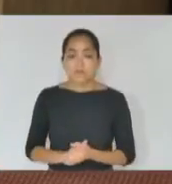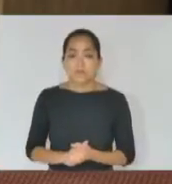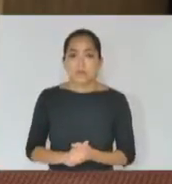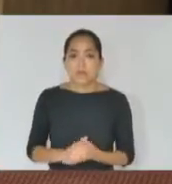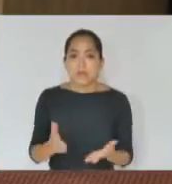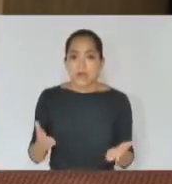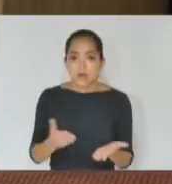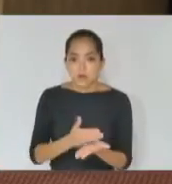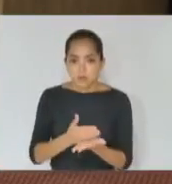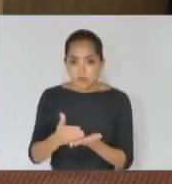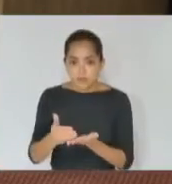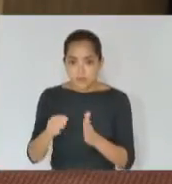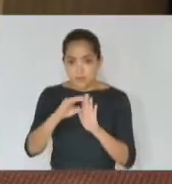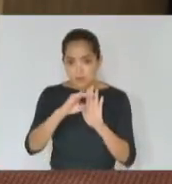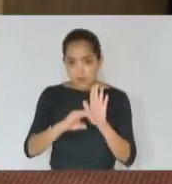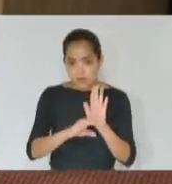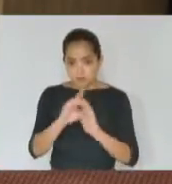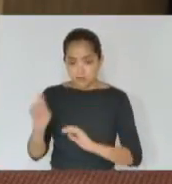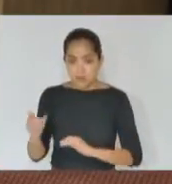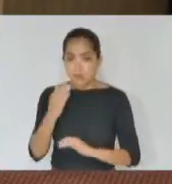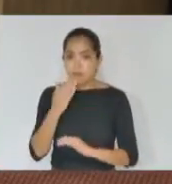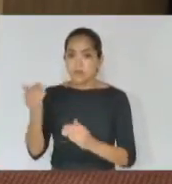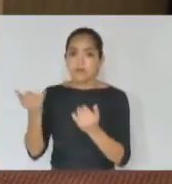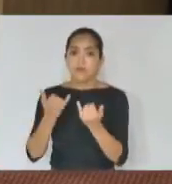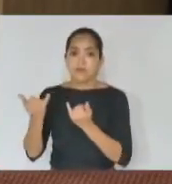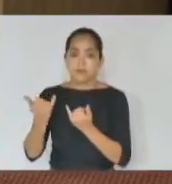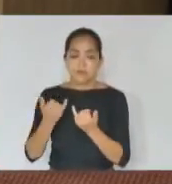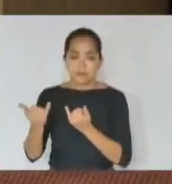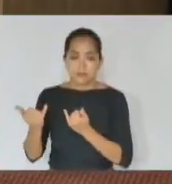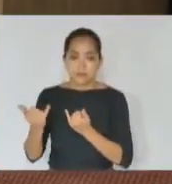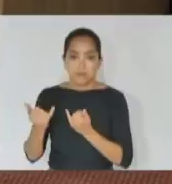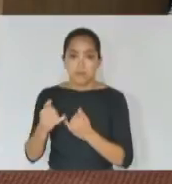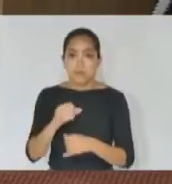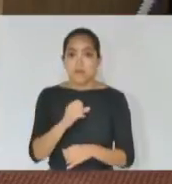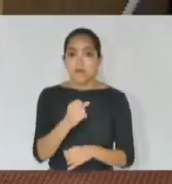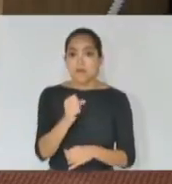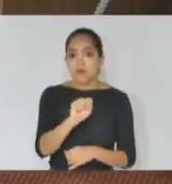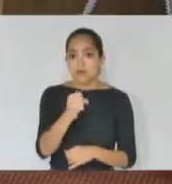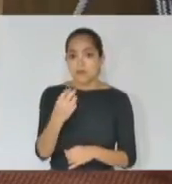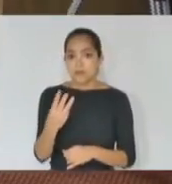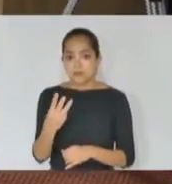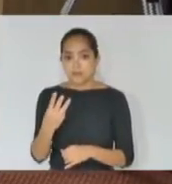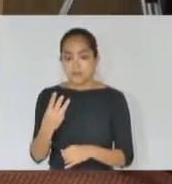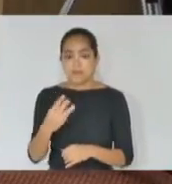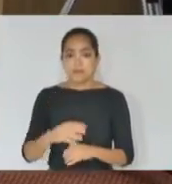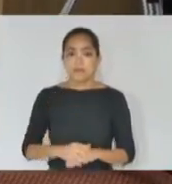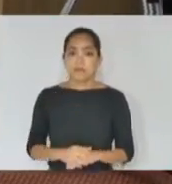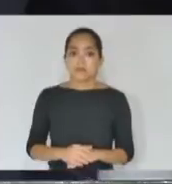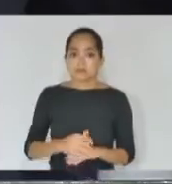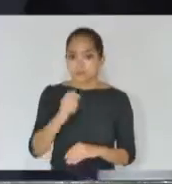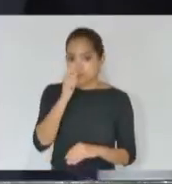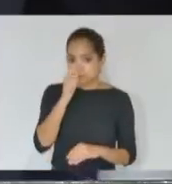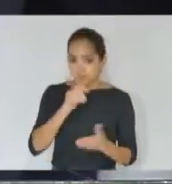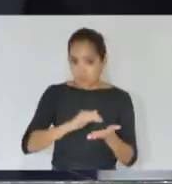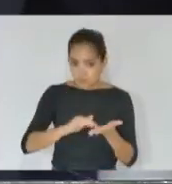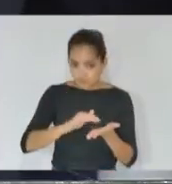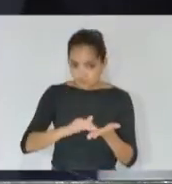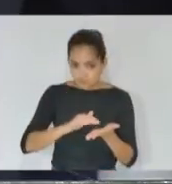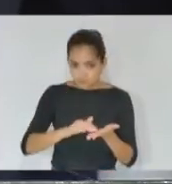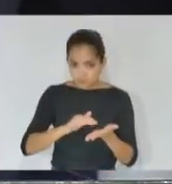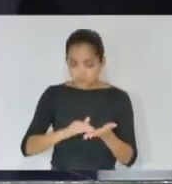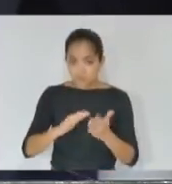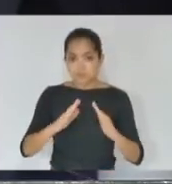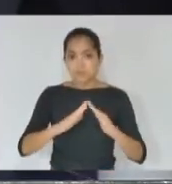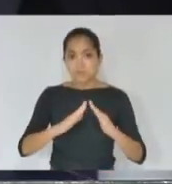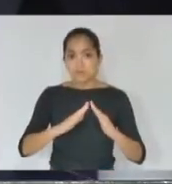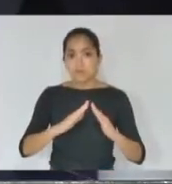Passamos de imediato à ordem do dia. Pedido de informação. De número 83, deputado João Amin, solicita ao secretário de Estado da Casa Civil informações acerca